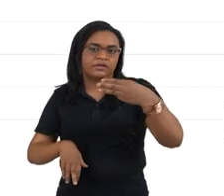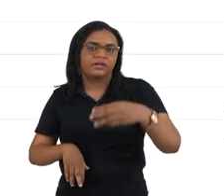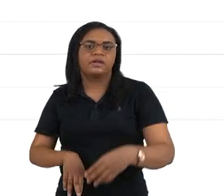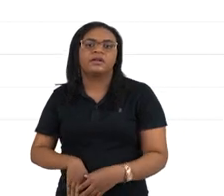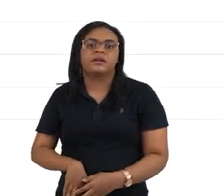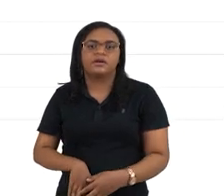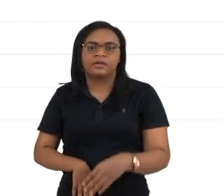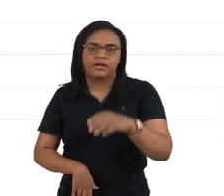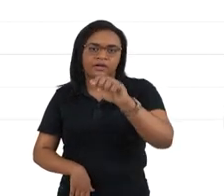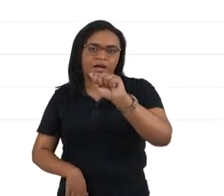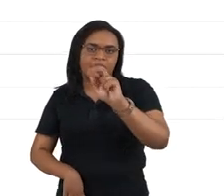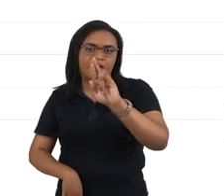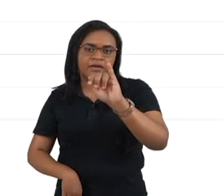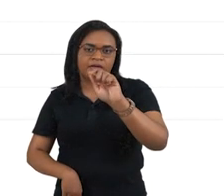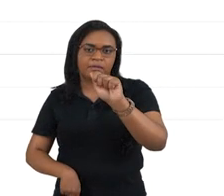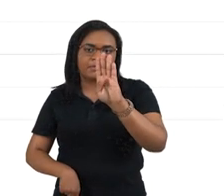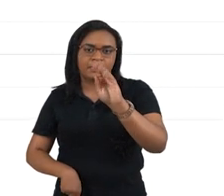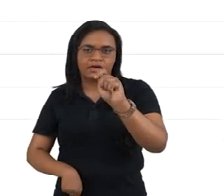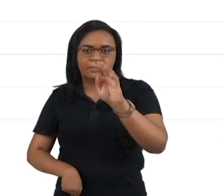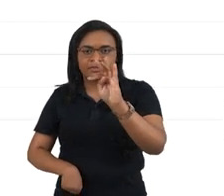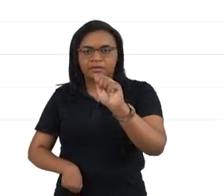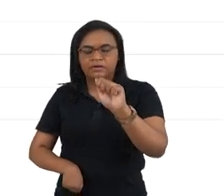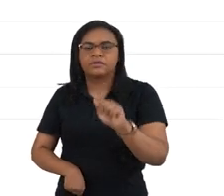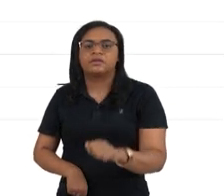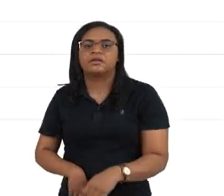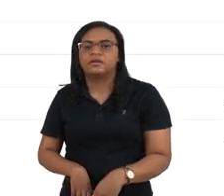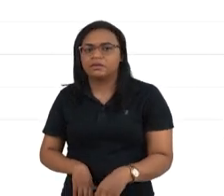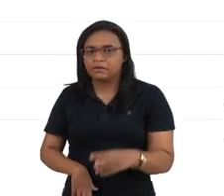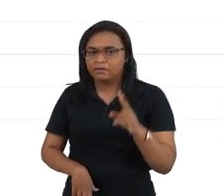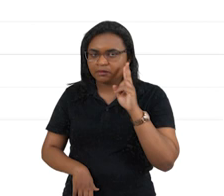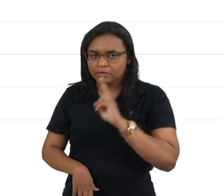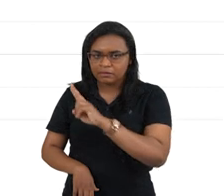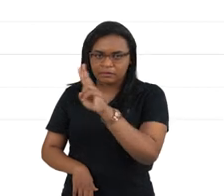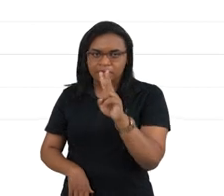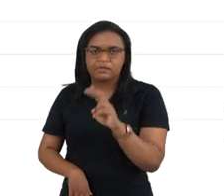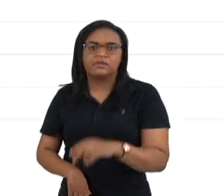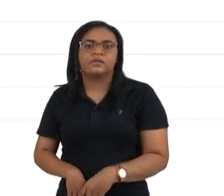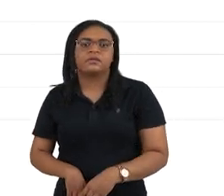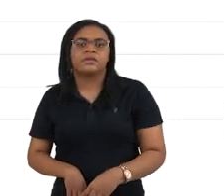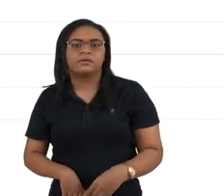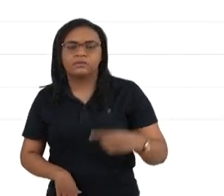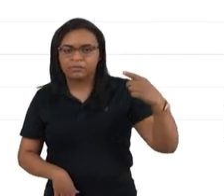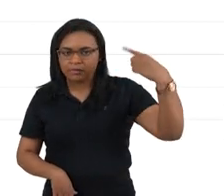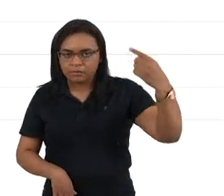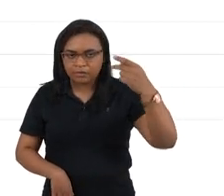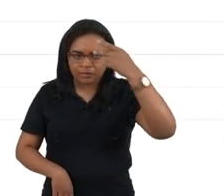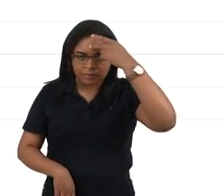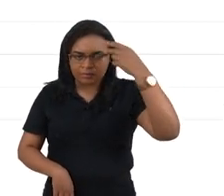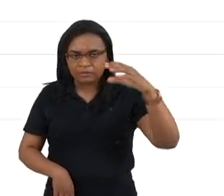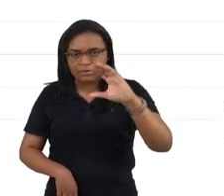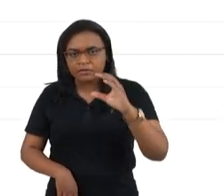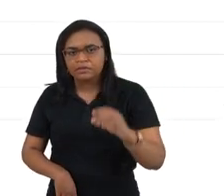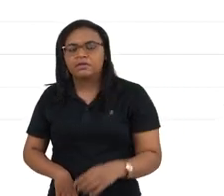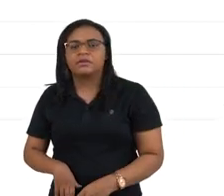pelo Aryabhata. Agora vamos ver outra solução, por Brahmagupta, que ele dizia que na regra de